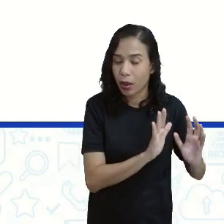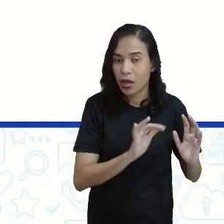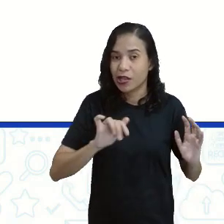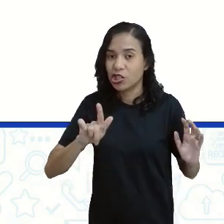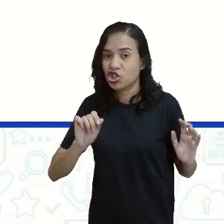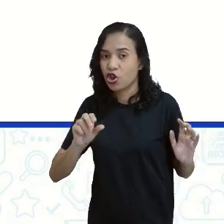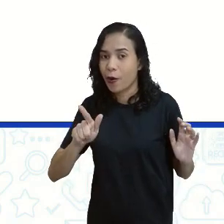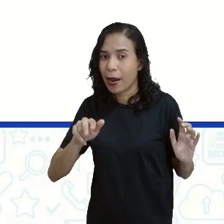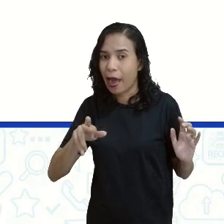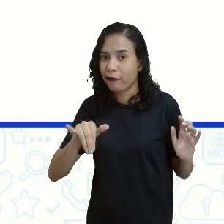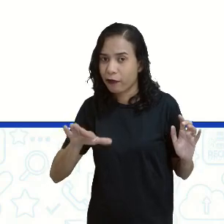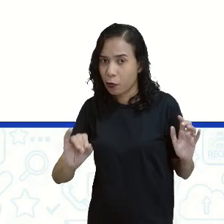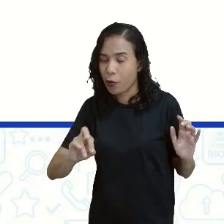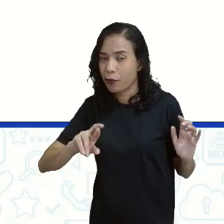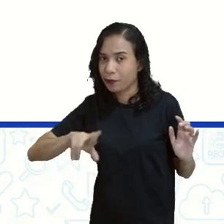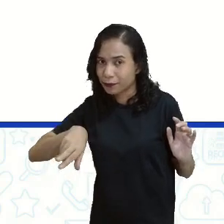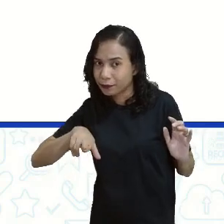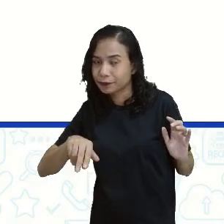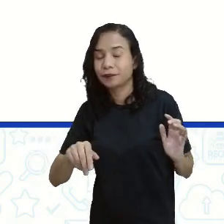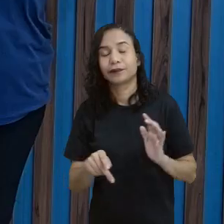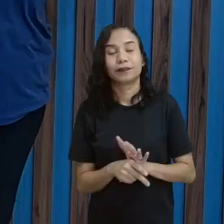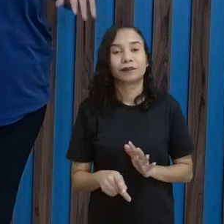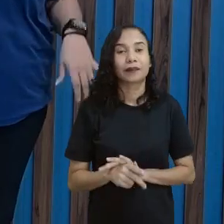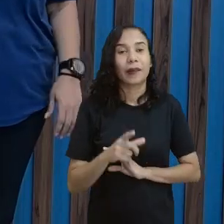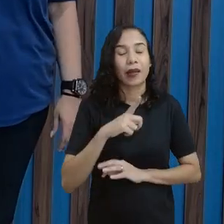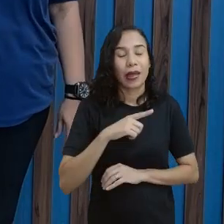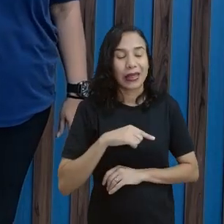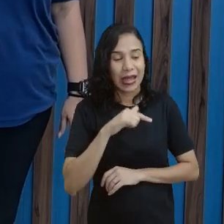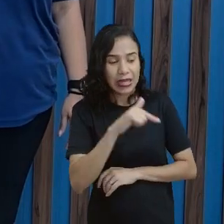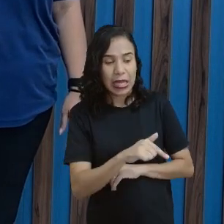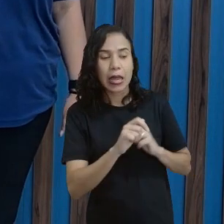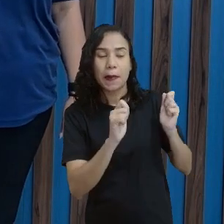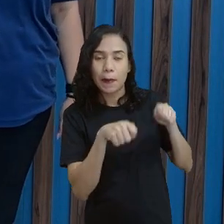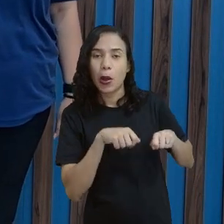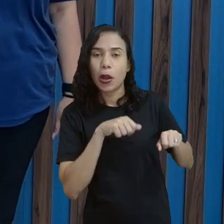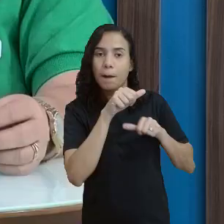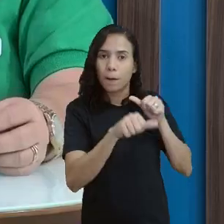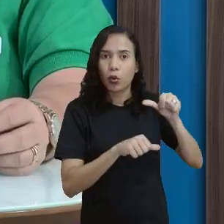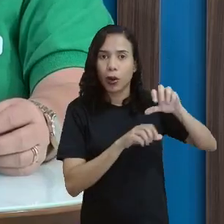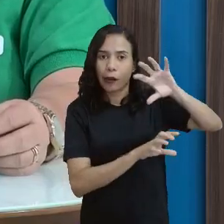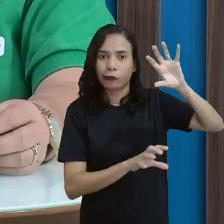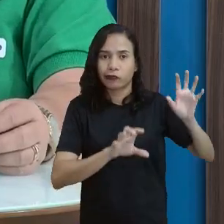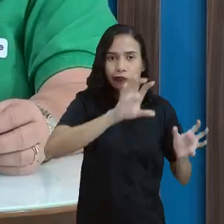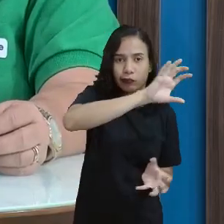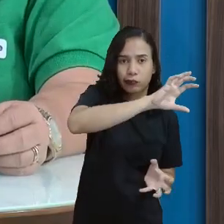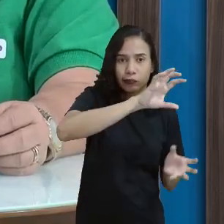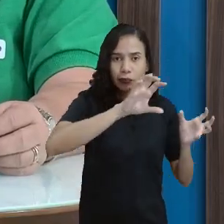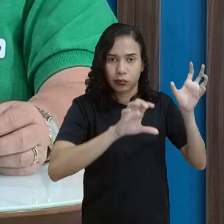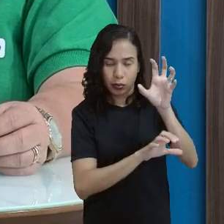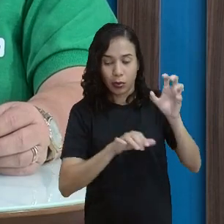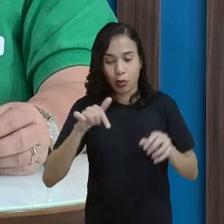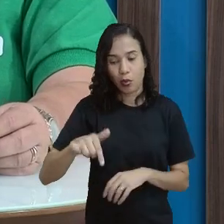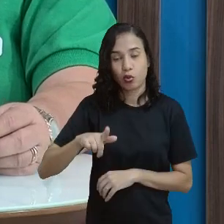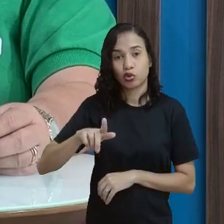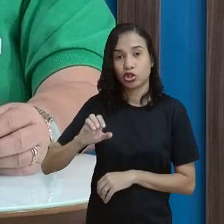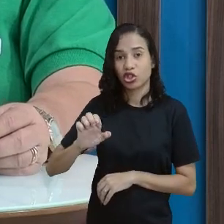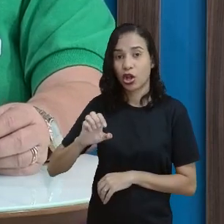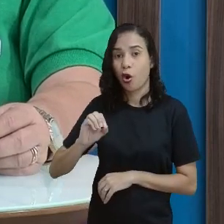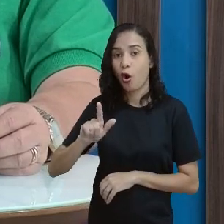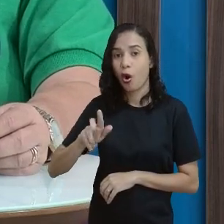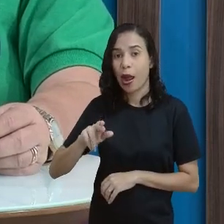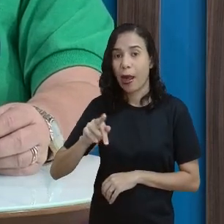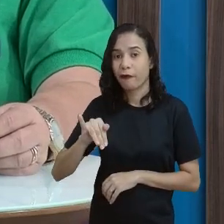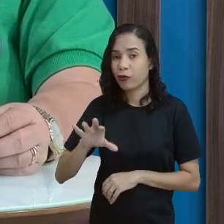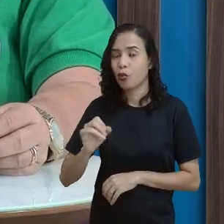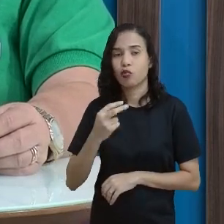é outra, né? Enquanto que o polo magnético, ele pode mudar, né, a posição, o geográfico não pode. Né? O geográfico está sempre ali,